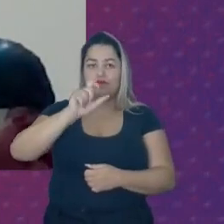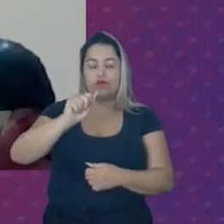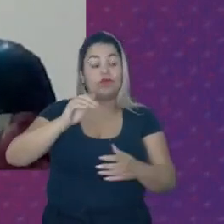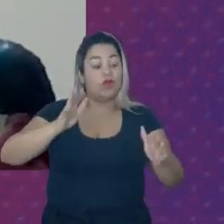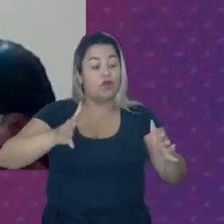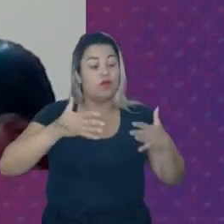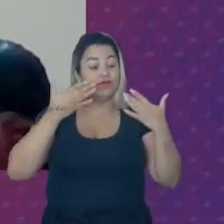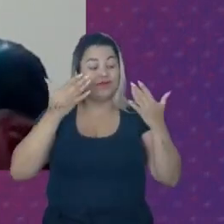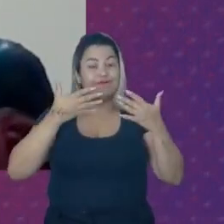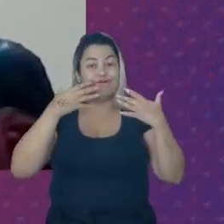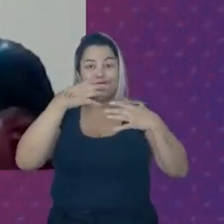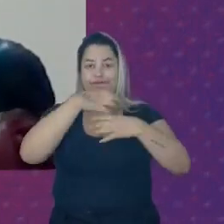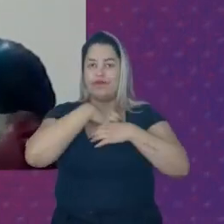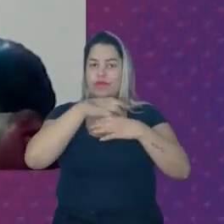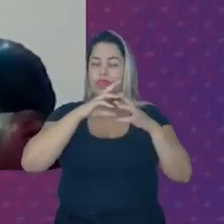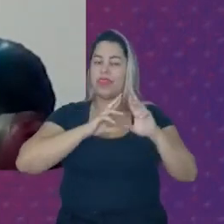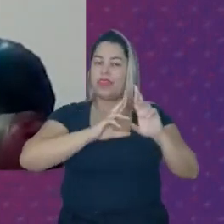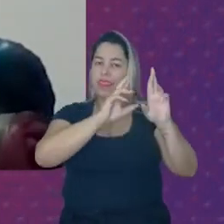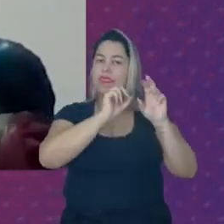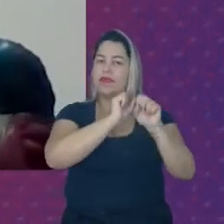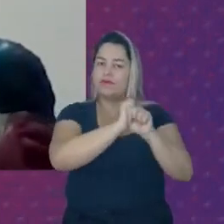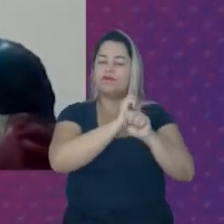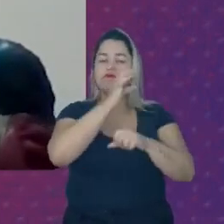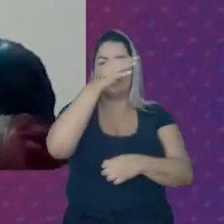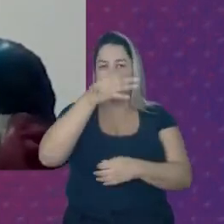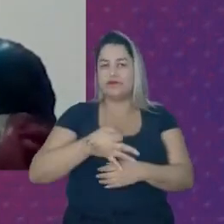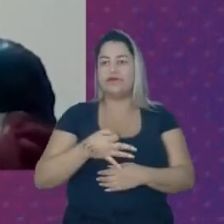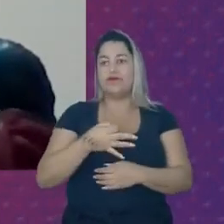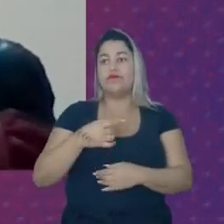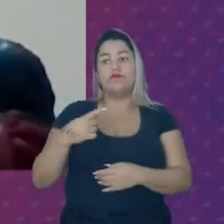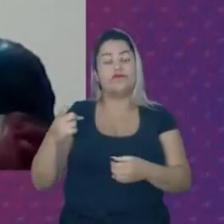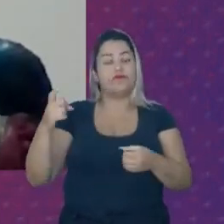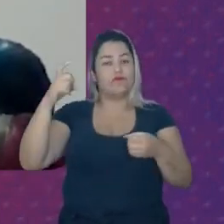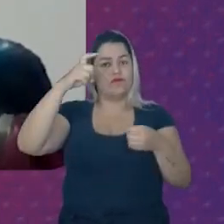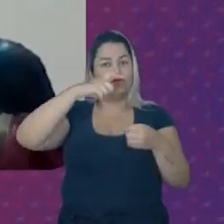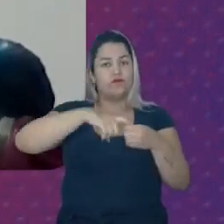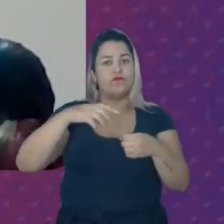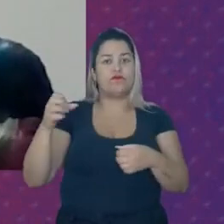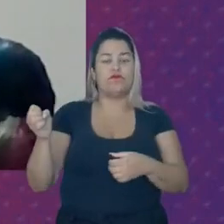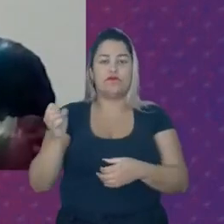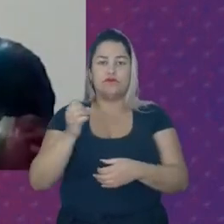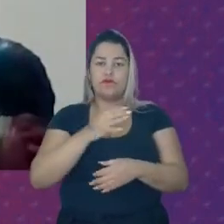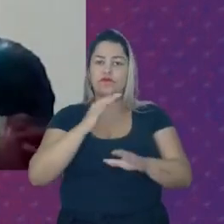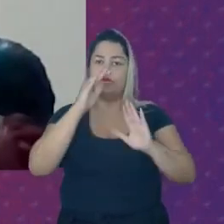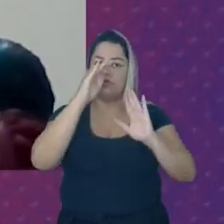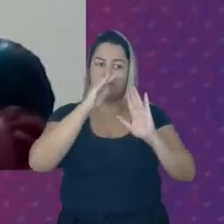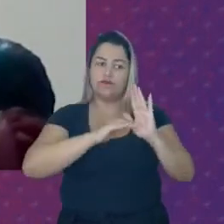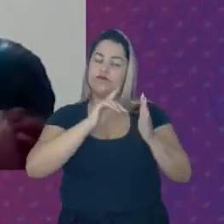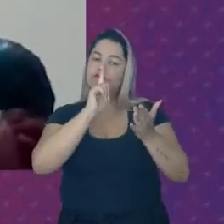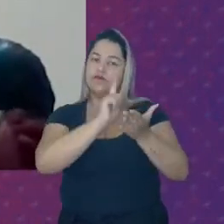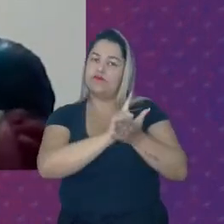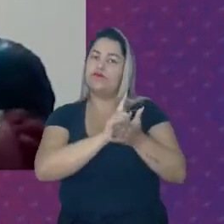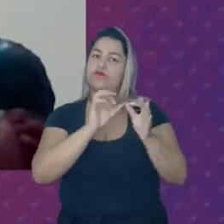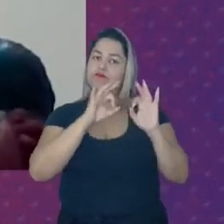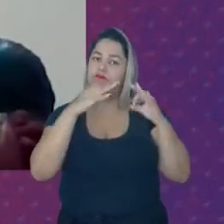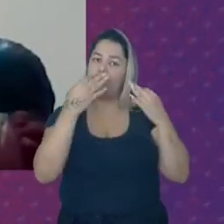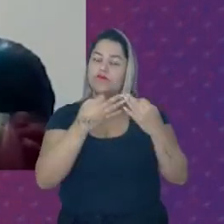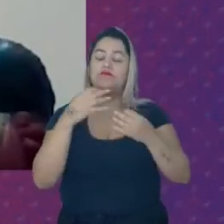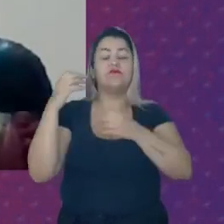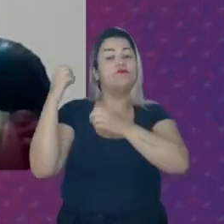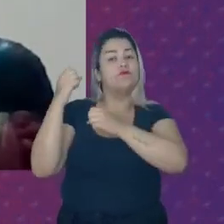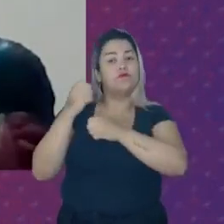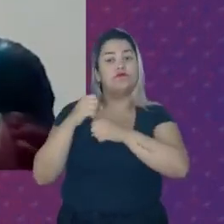animamos muito e as expectativas elas são muito positivas dessa retomada de um novo programa Bolsa Família, que lamentavelmente